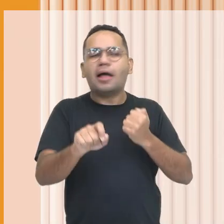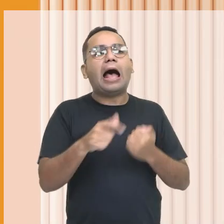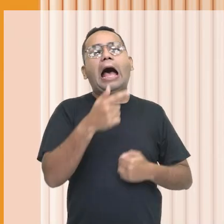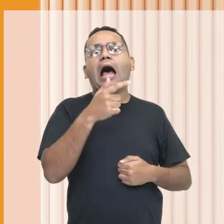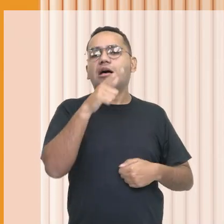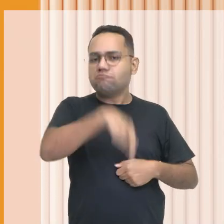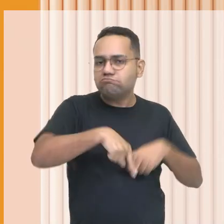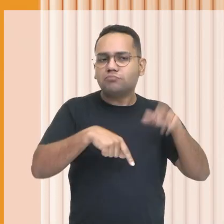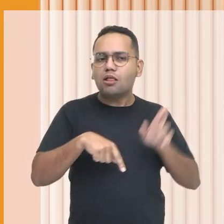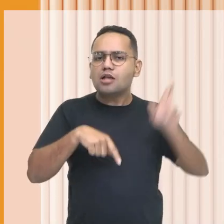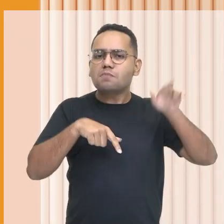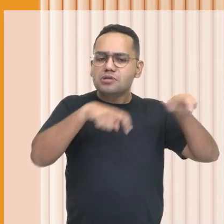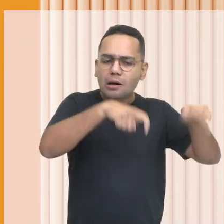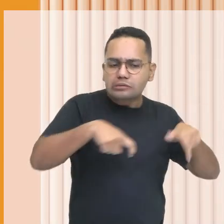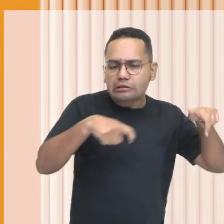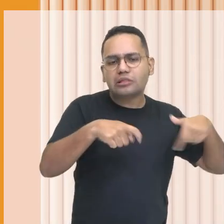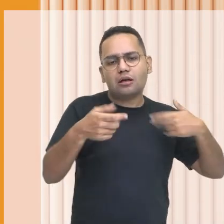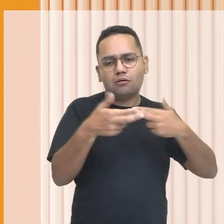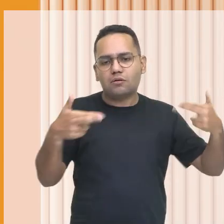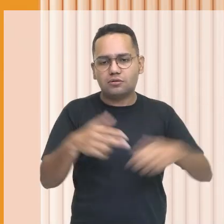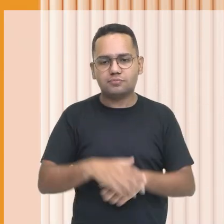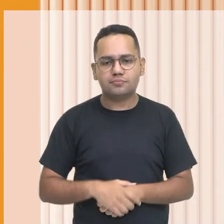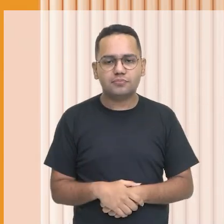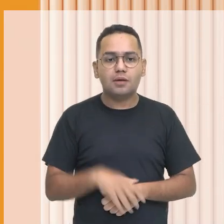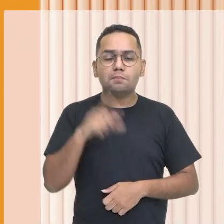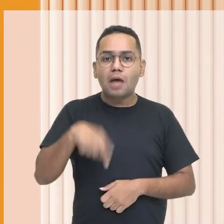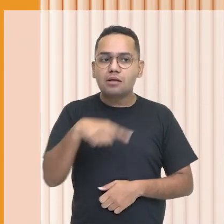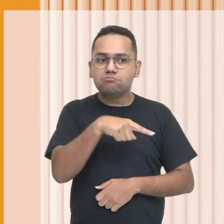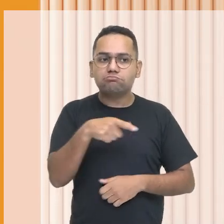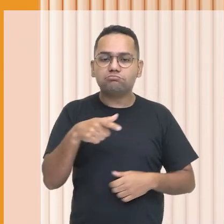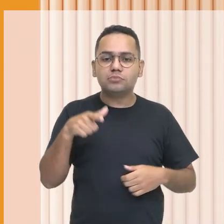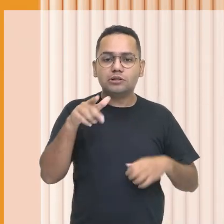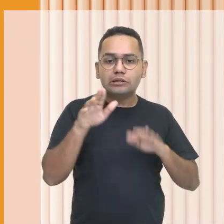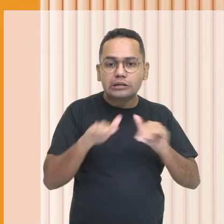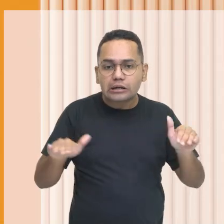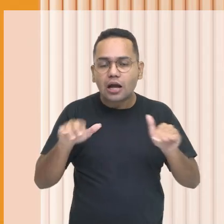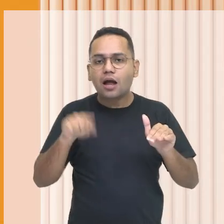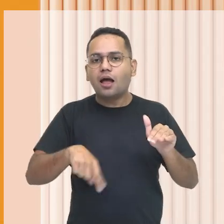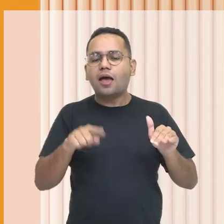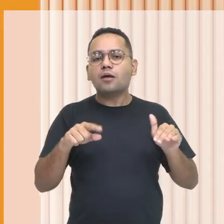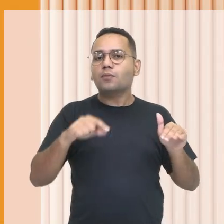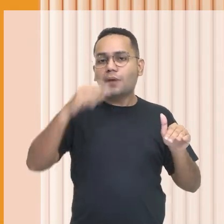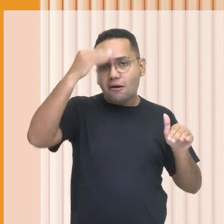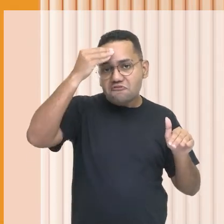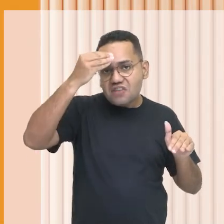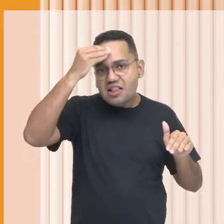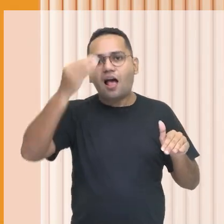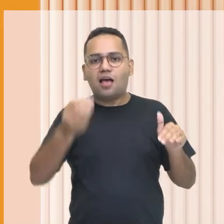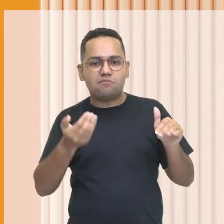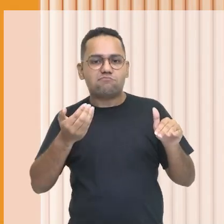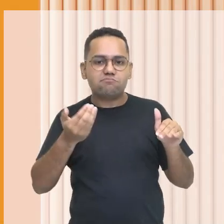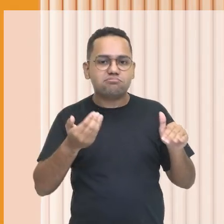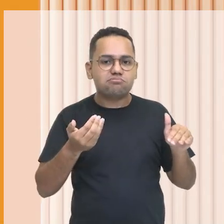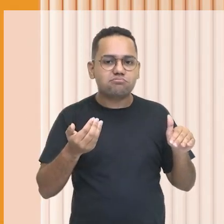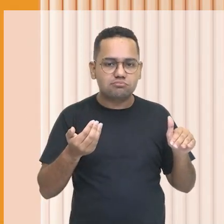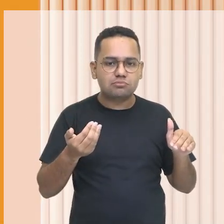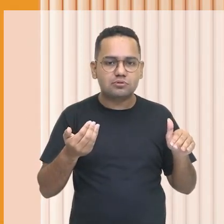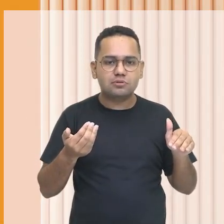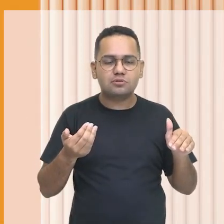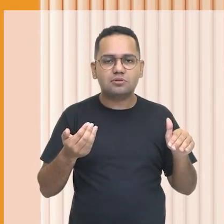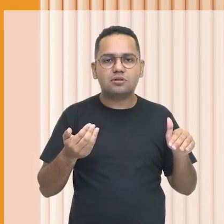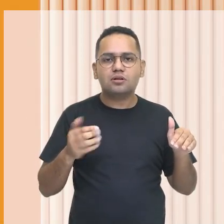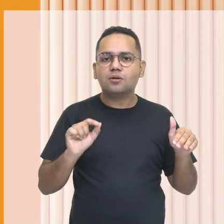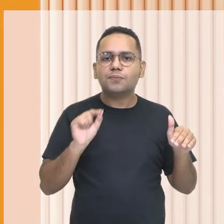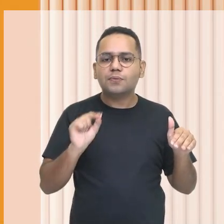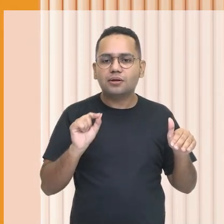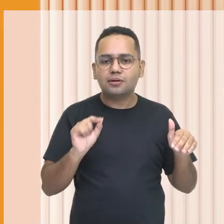bem comum que quase todas as crianças que nasciam no período desses coronéis fossem afilhadas desse coronel. Até porque você tem